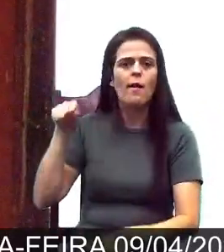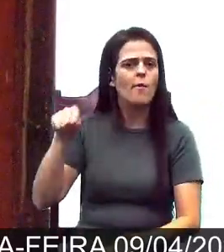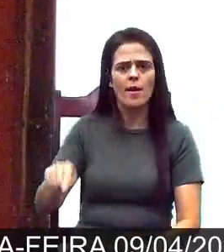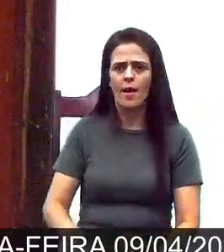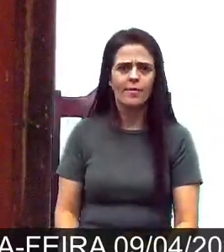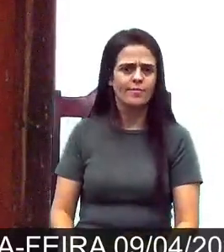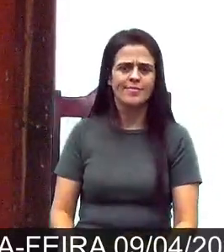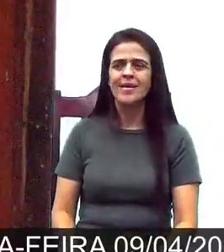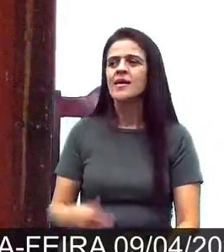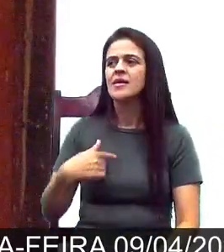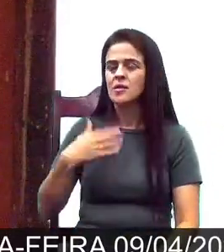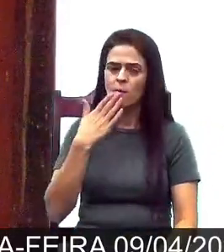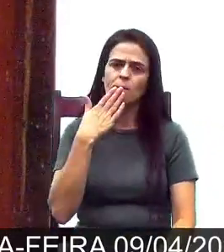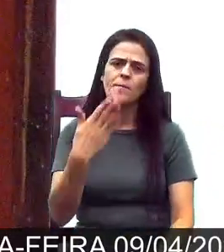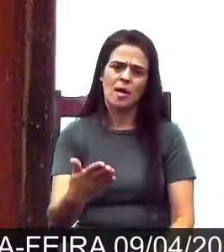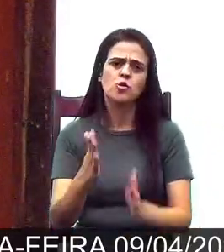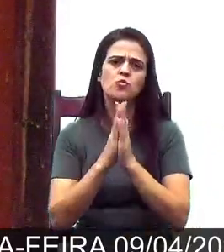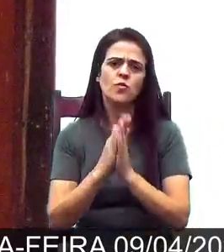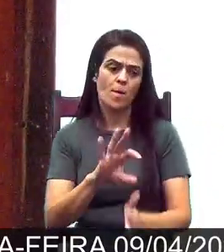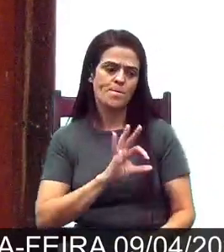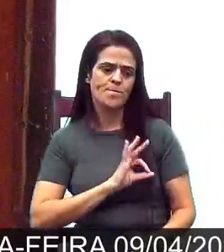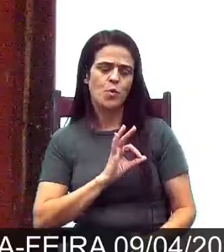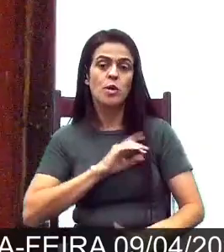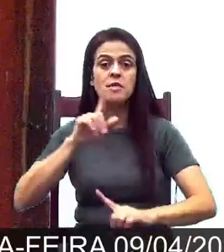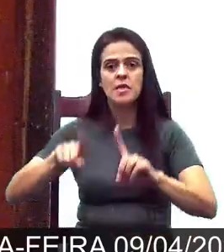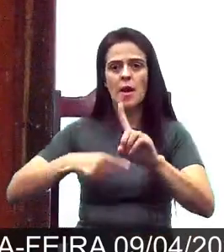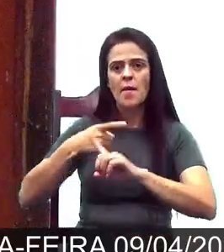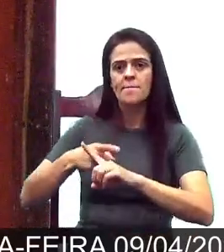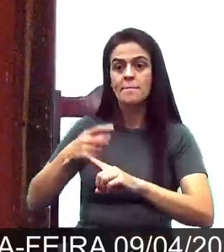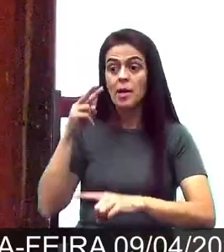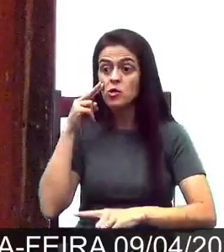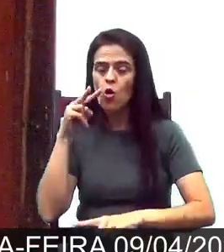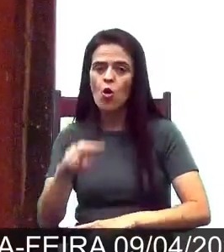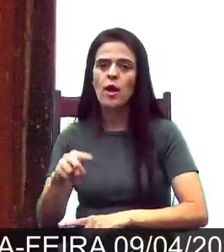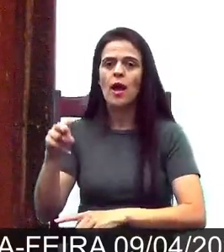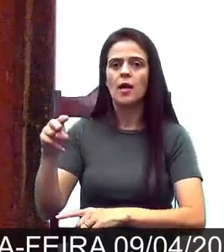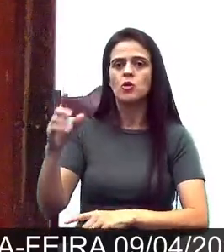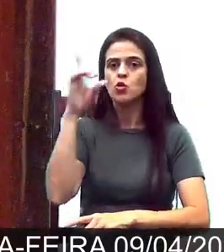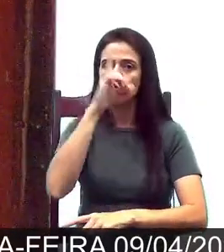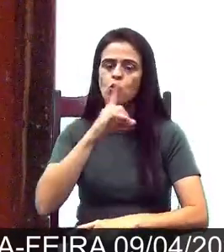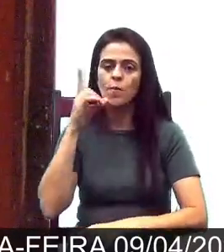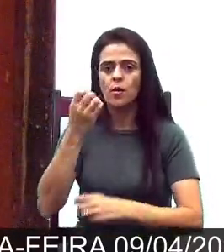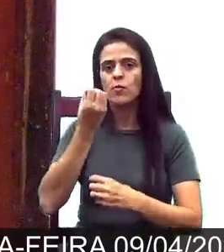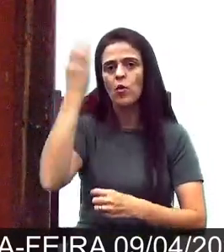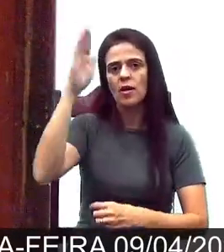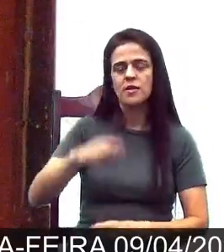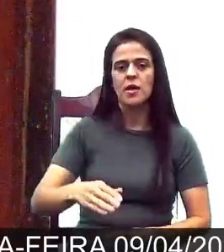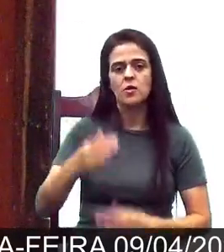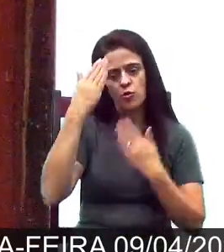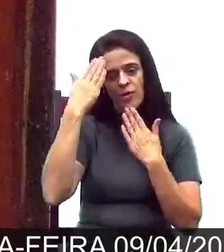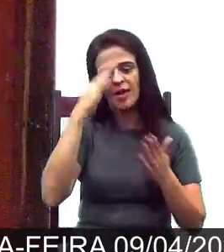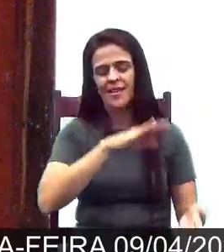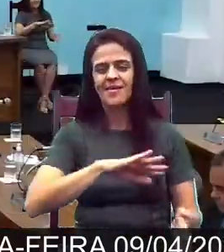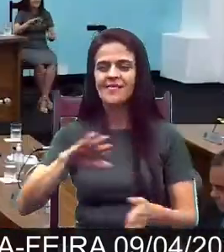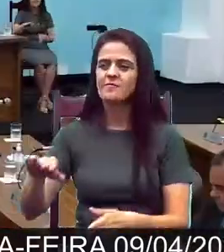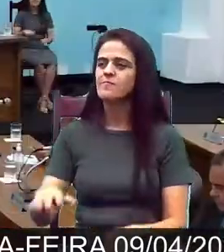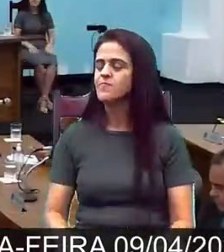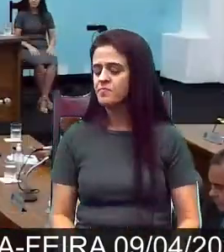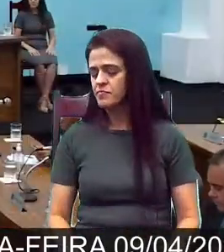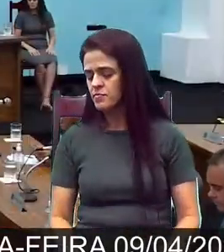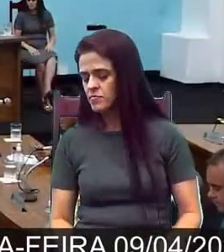aí o requerimento para a polícia fazer esse trabalho lá no dia do domingo. Boa tarde, obrigado. A feira é